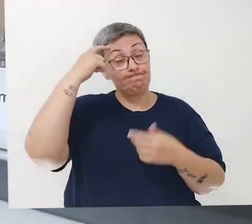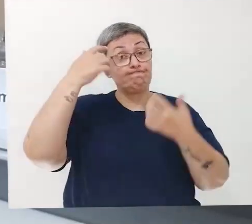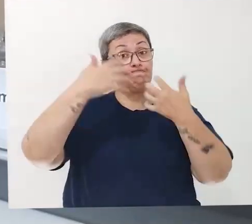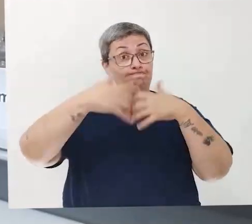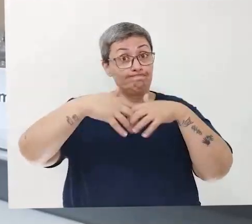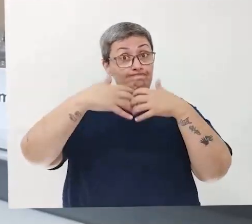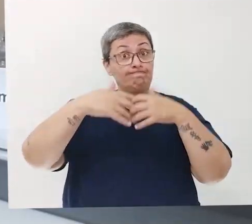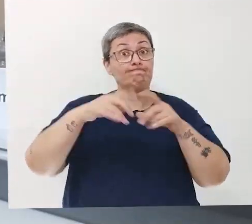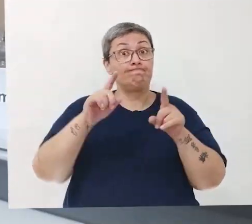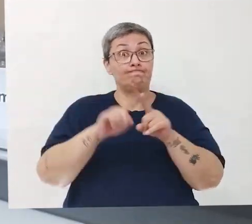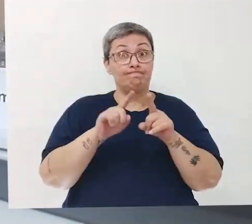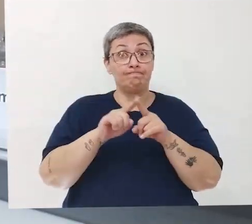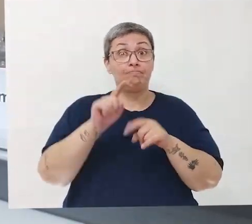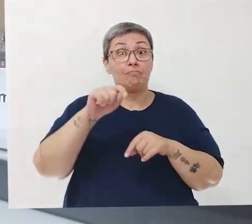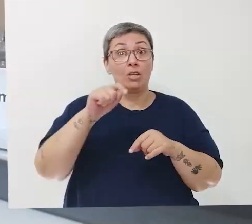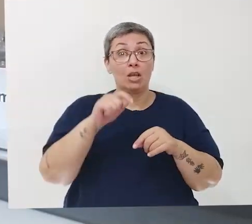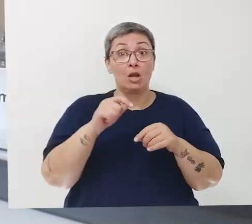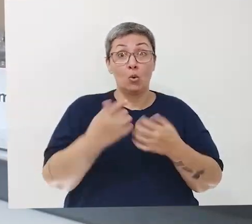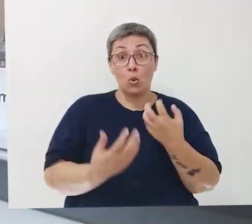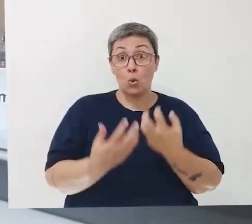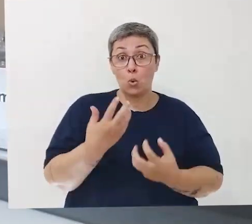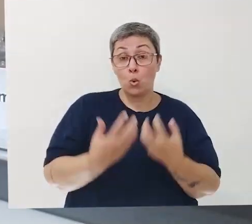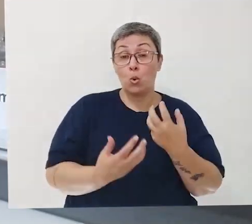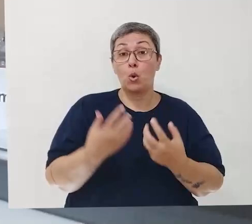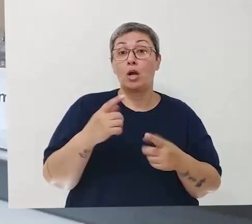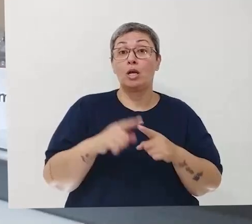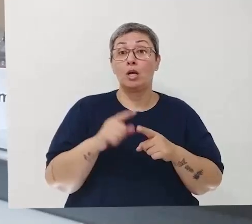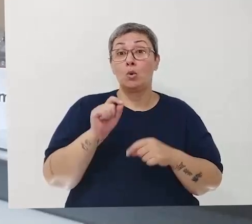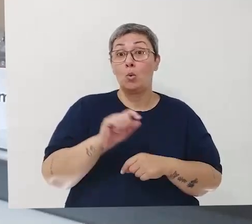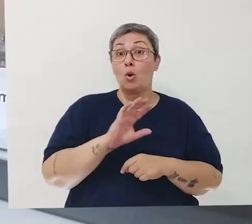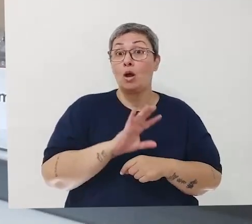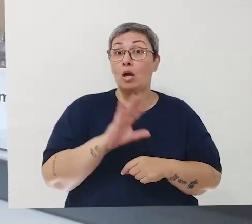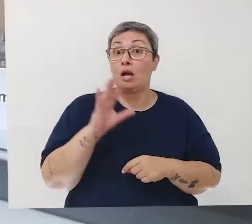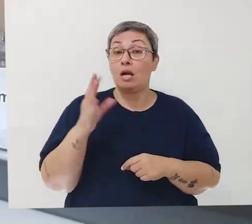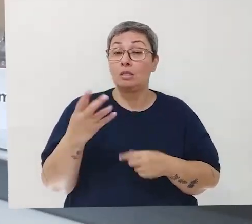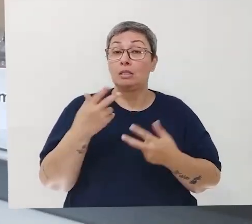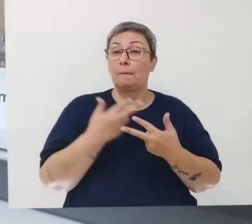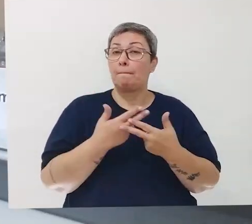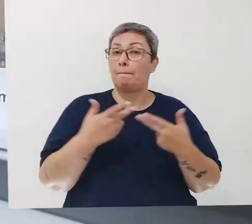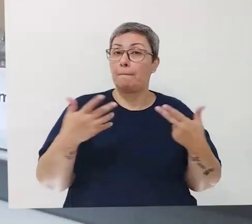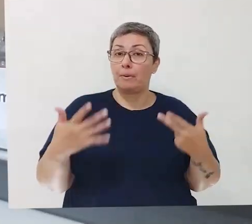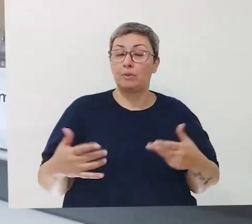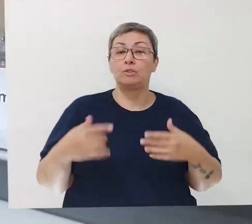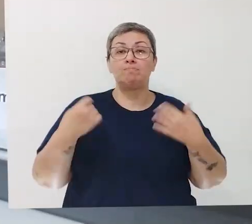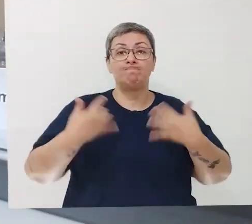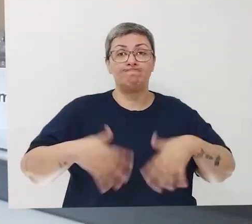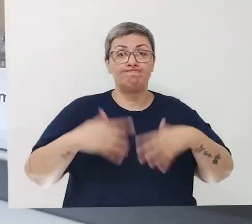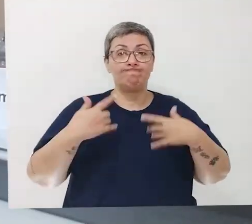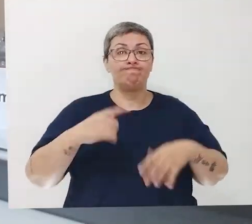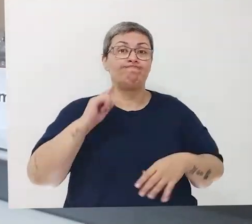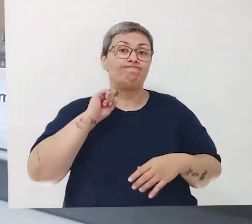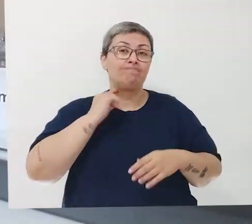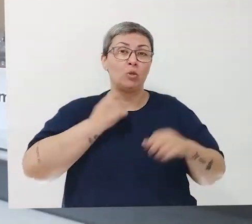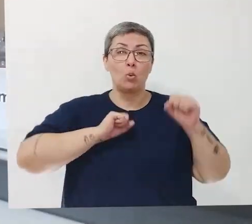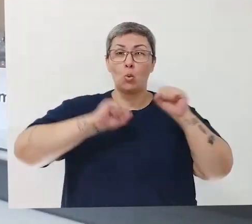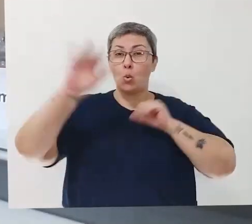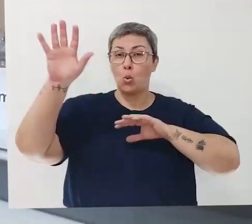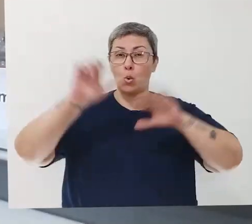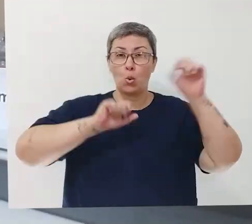pensar, né? A sua queima, ela ocasiona muitos poluentes